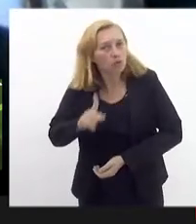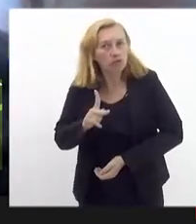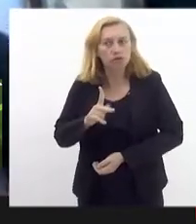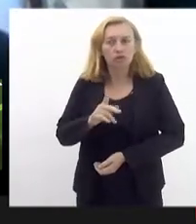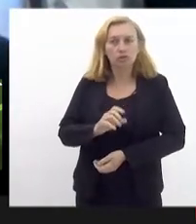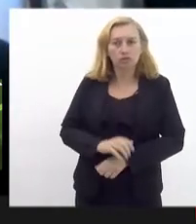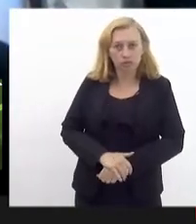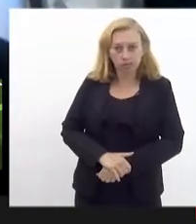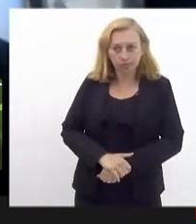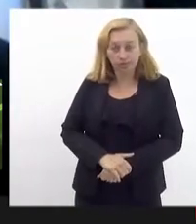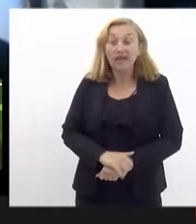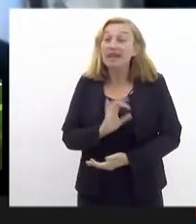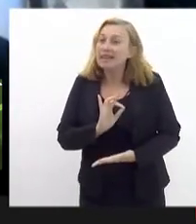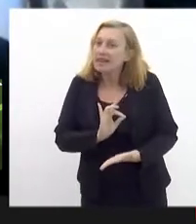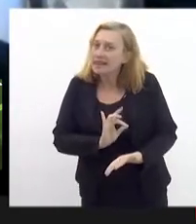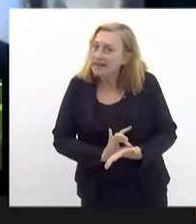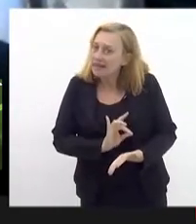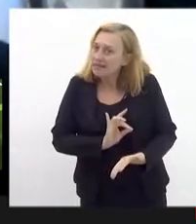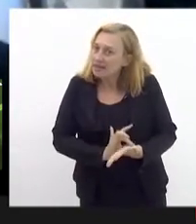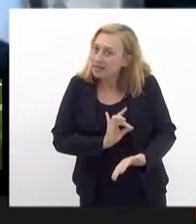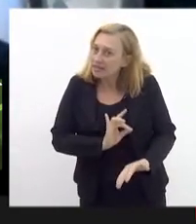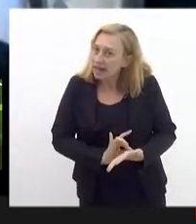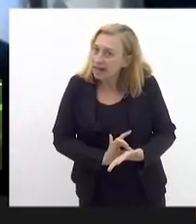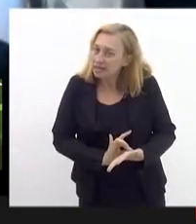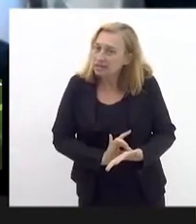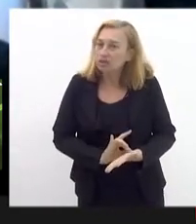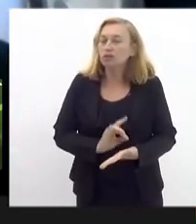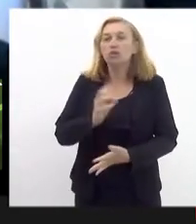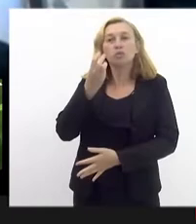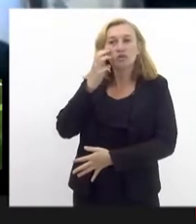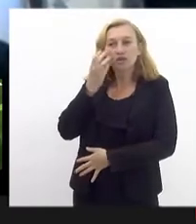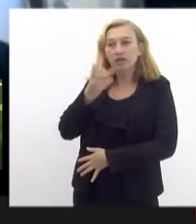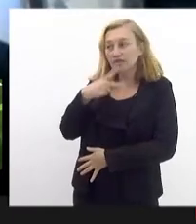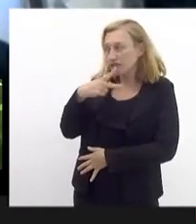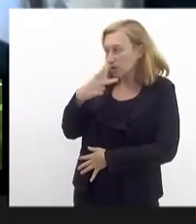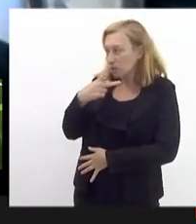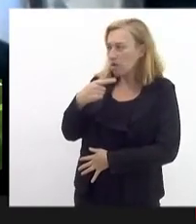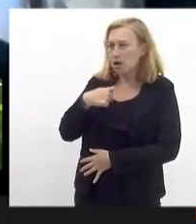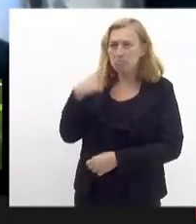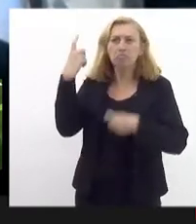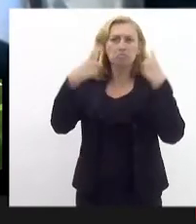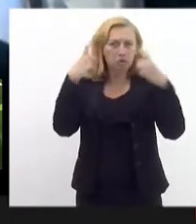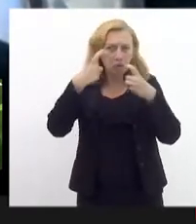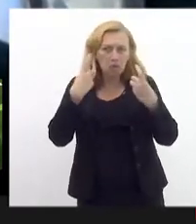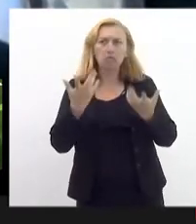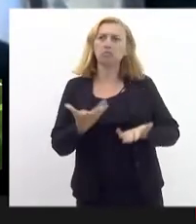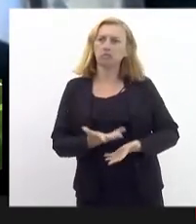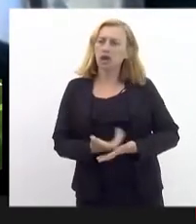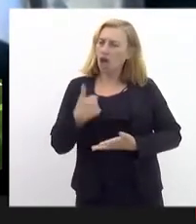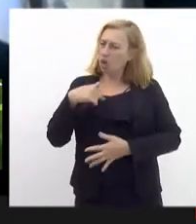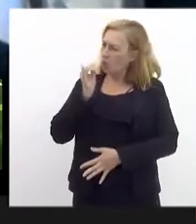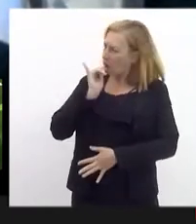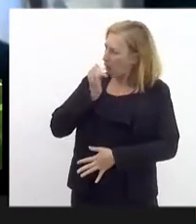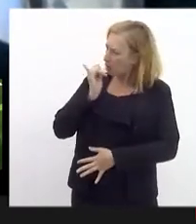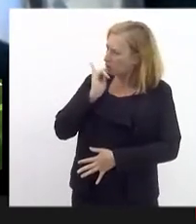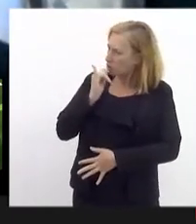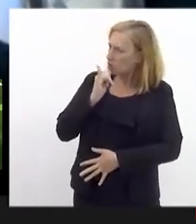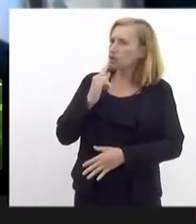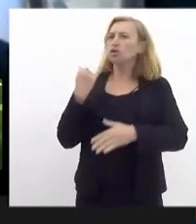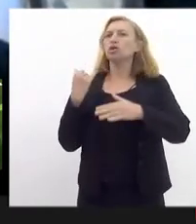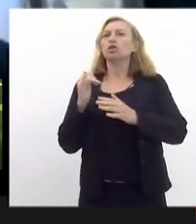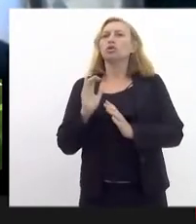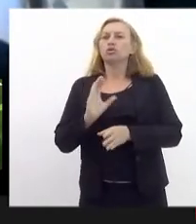Ildeu. Na verdade, como o Waldeck disse, eu me preocupo com isso há muito tempo. Eu fui relator da Constituição